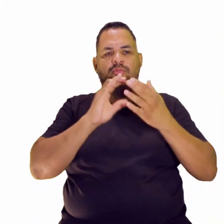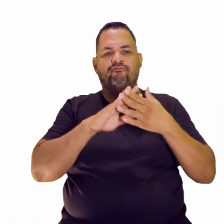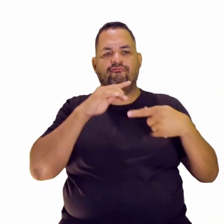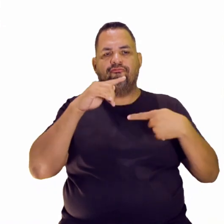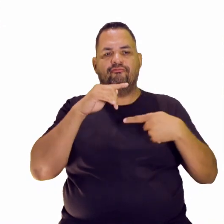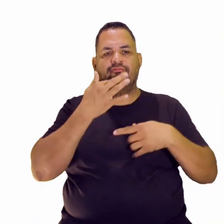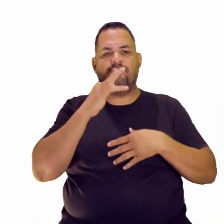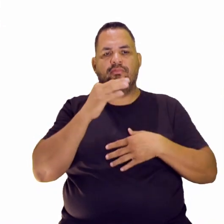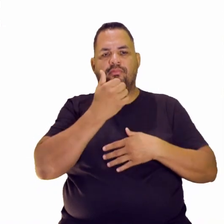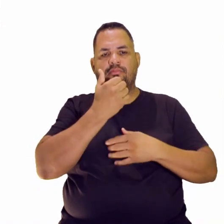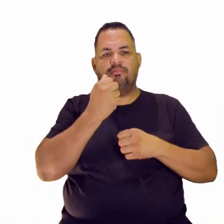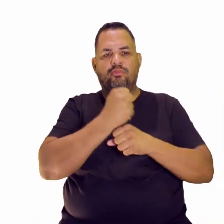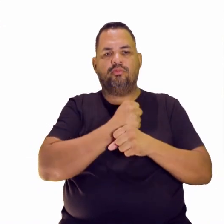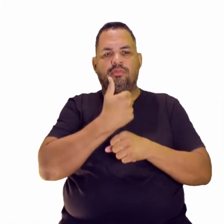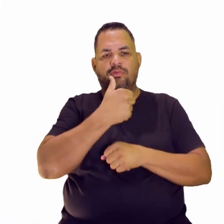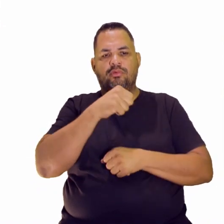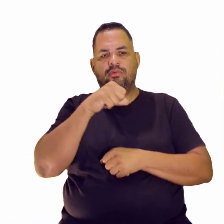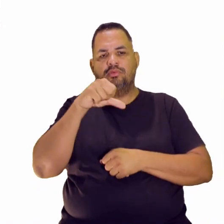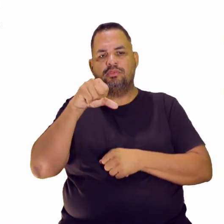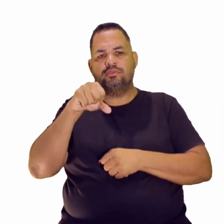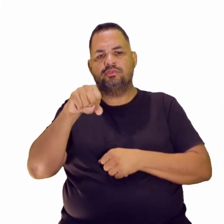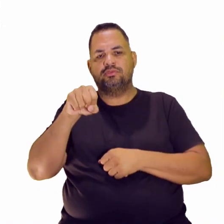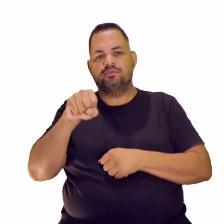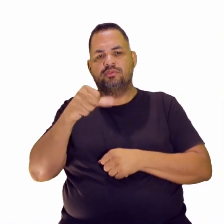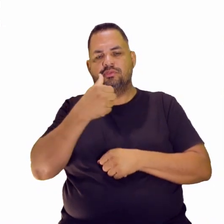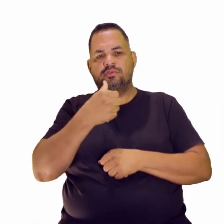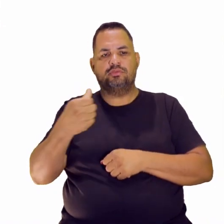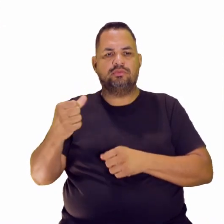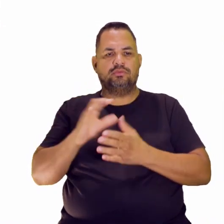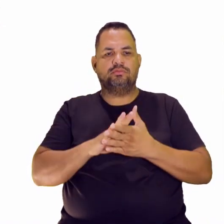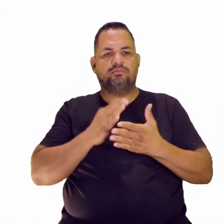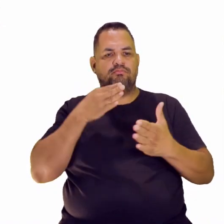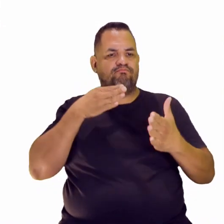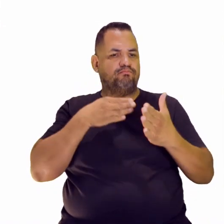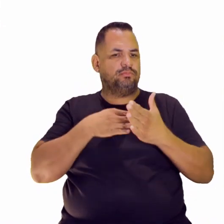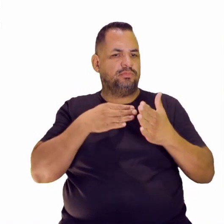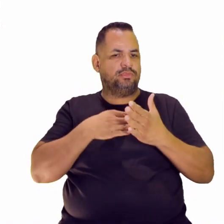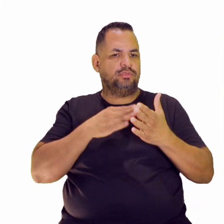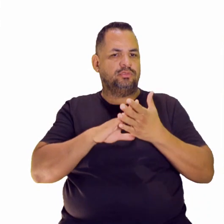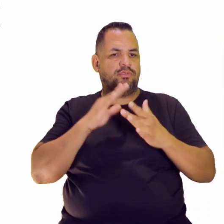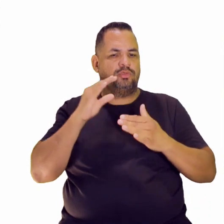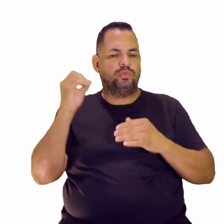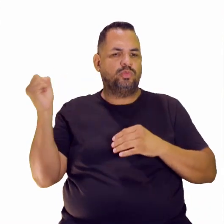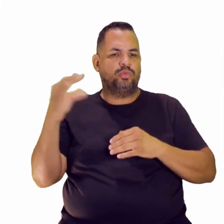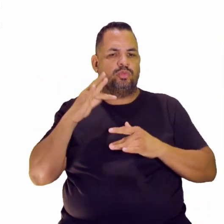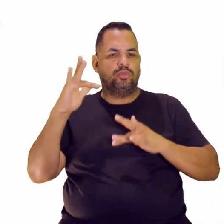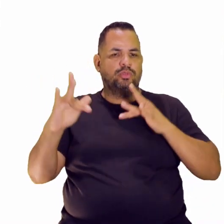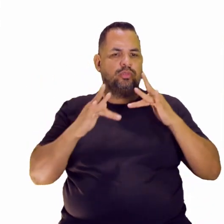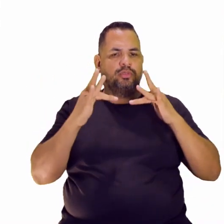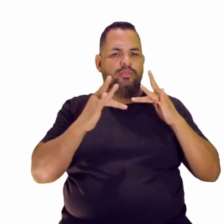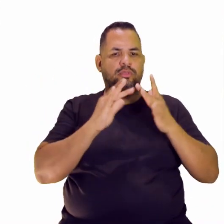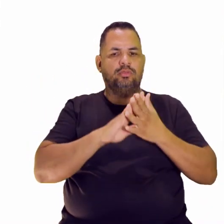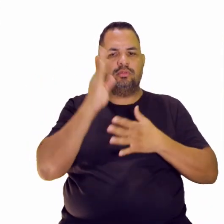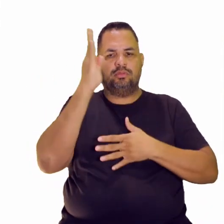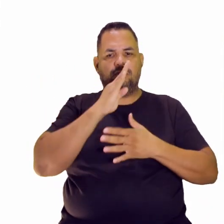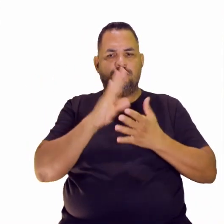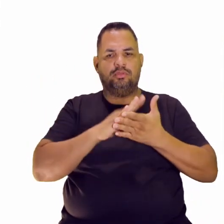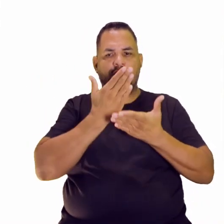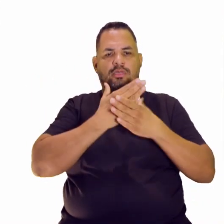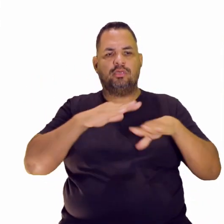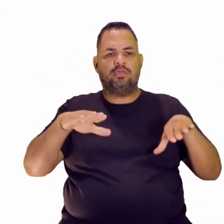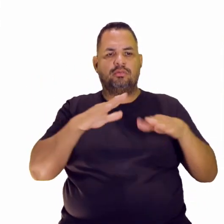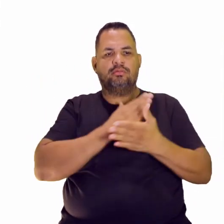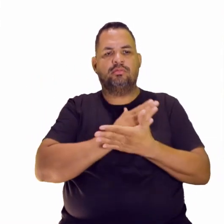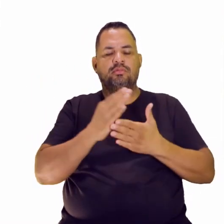1816. E aqui, terceiro, você tem a rigidez do neoclassicismo brasileiro, se desfaz a partir da